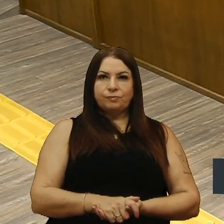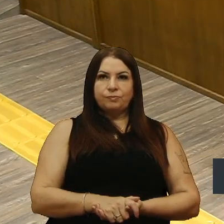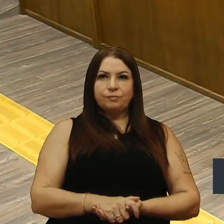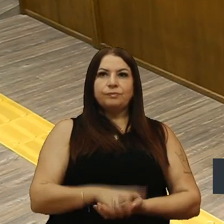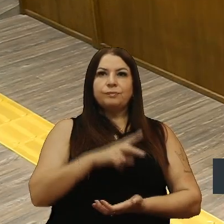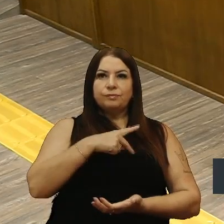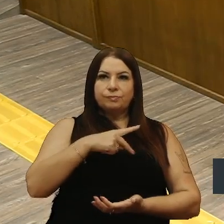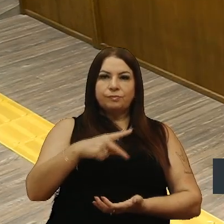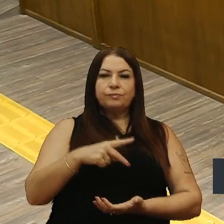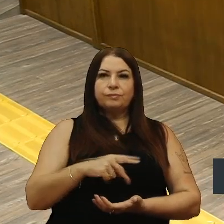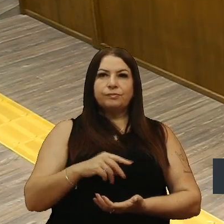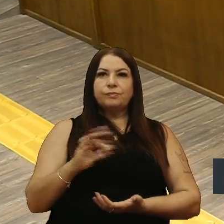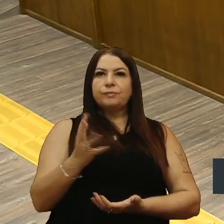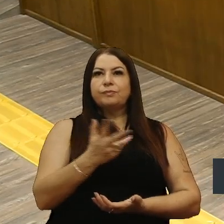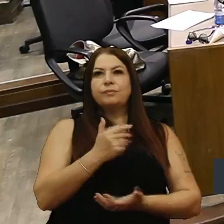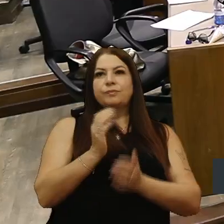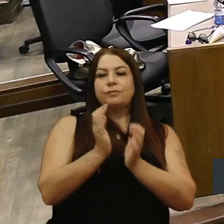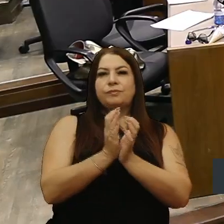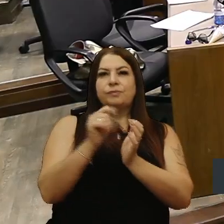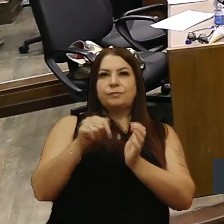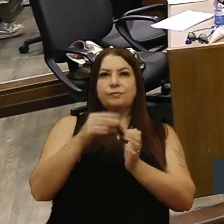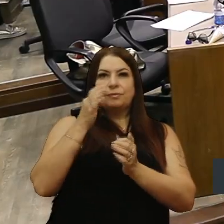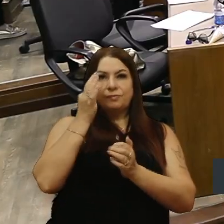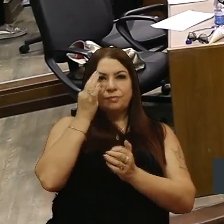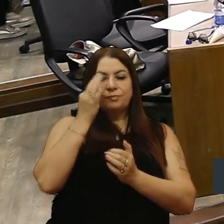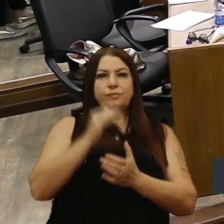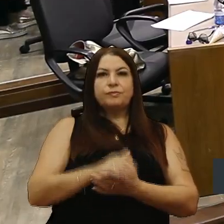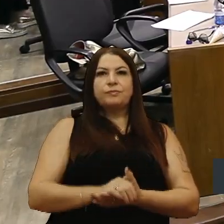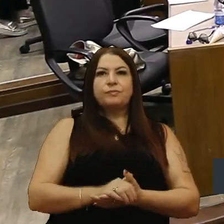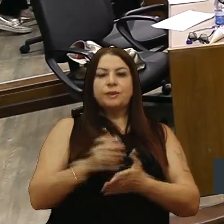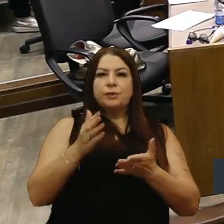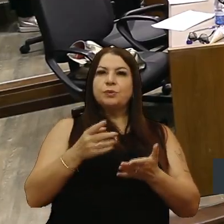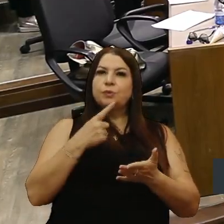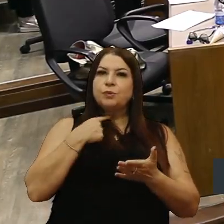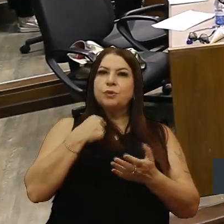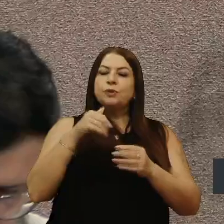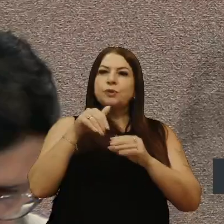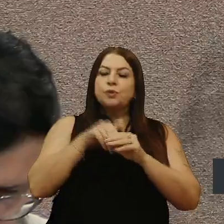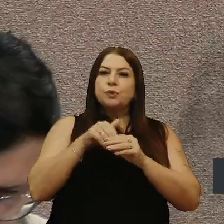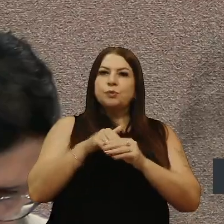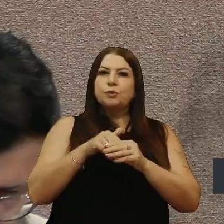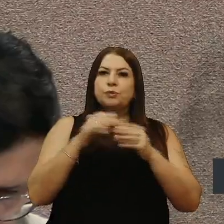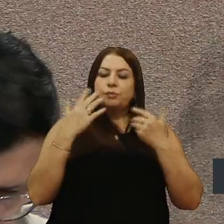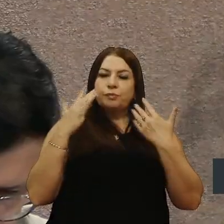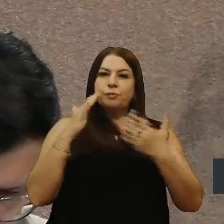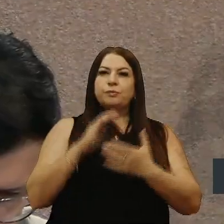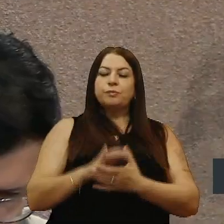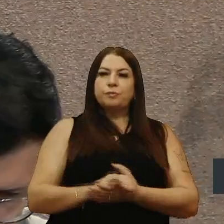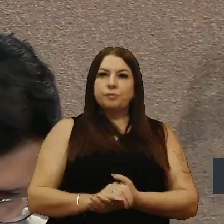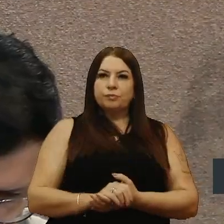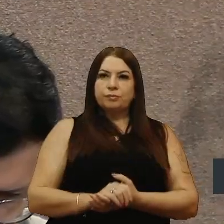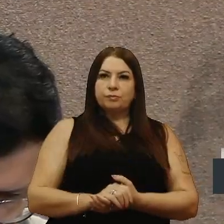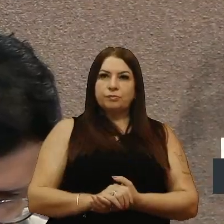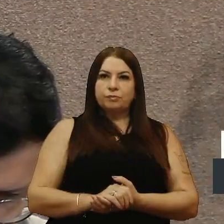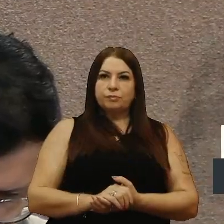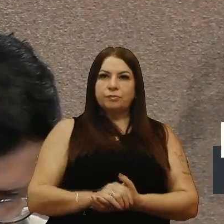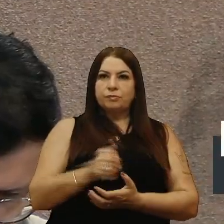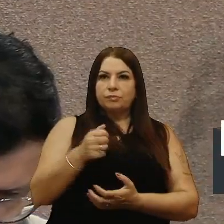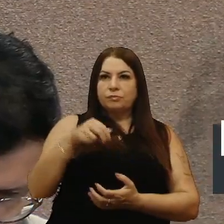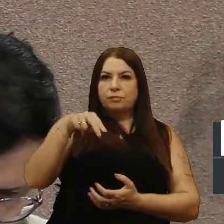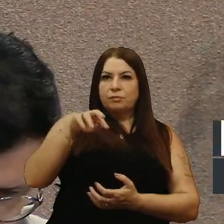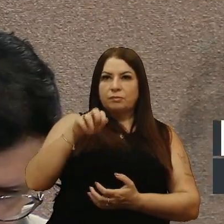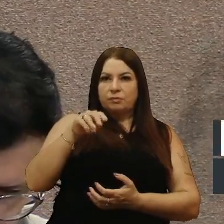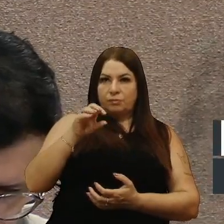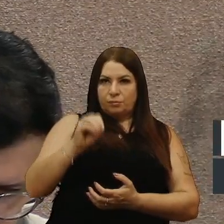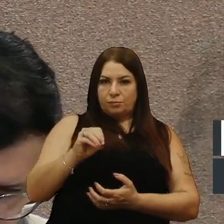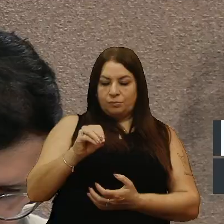Senhor presidente, nobres colegas aqui presentes, hoje eu gostaria de fazer um voto de congratulações ao senhor Antônio